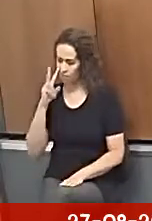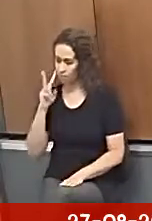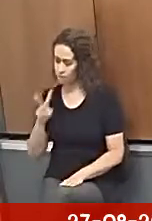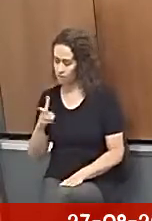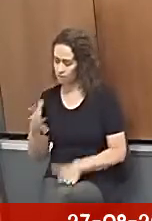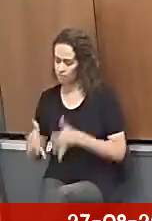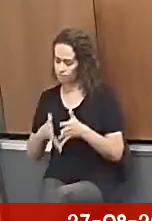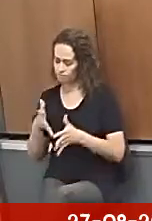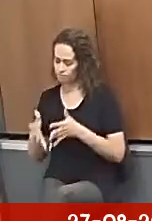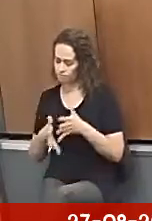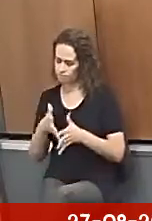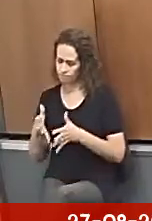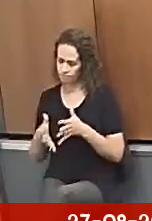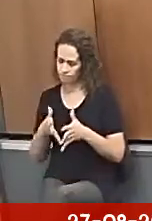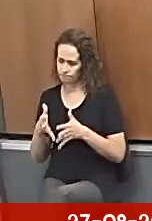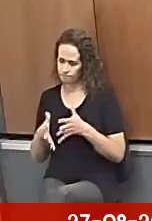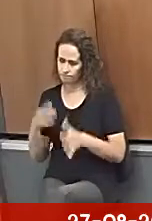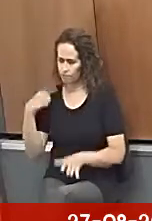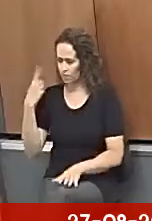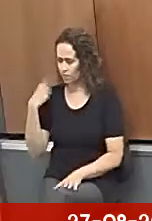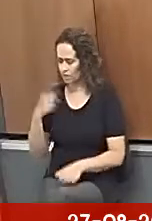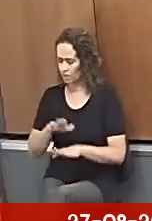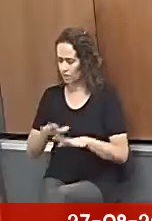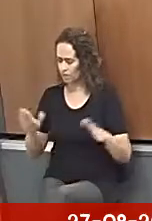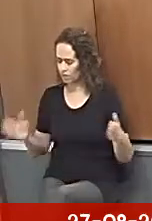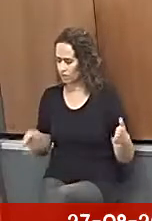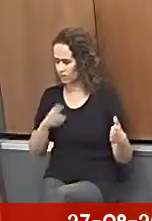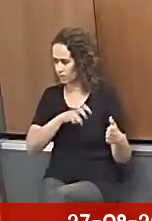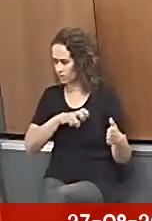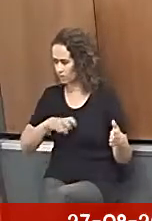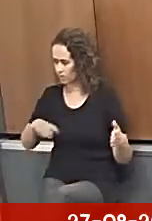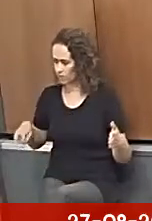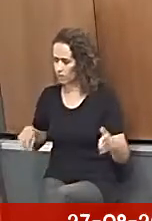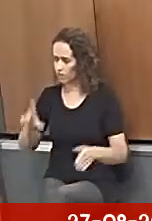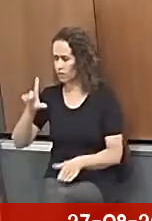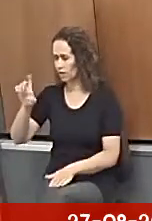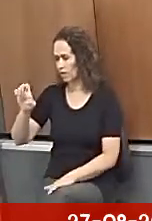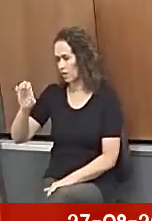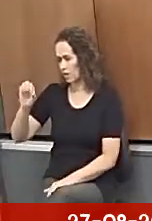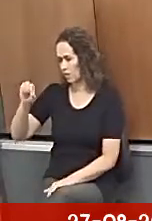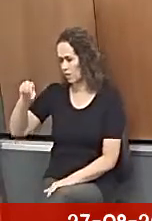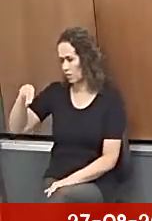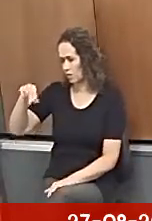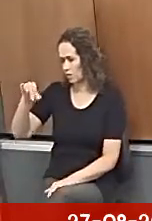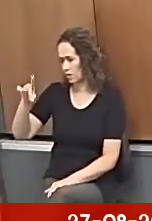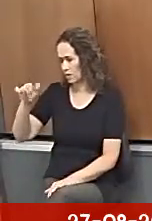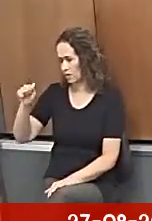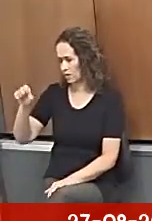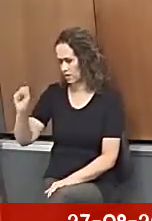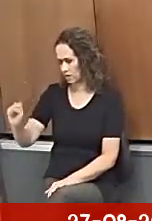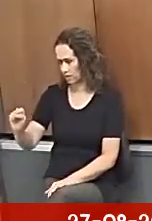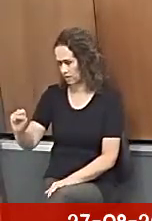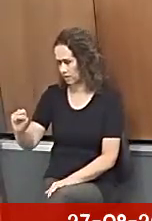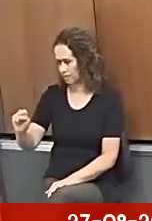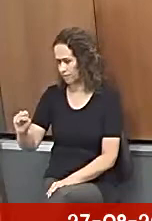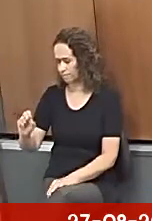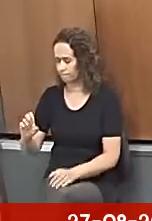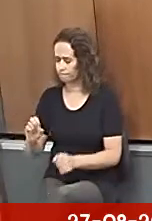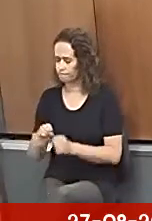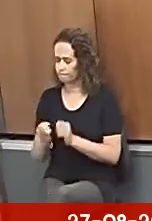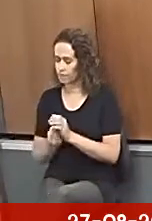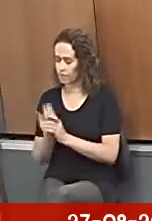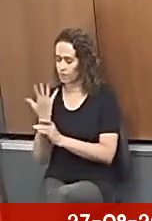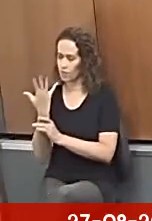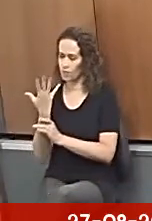mesa nós vamos ouvir o leônidas rabelo vasconcelos que é o idealizador e presidente da torcida cruzeirense